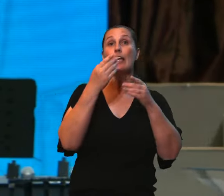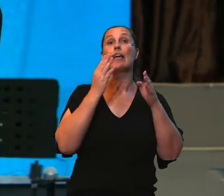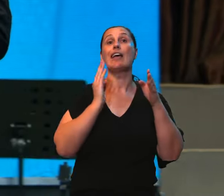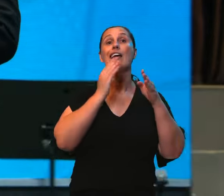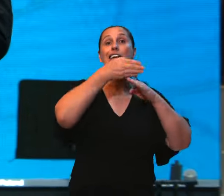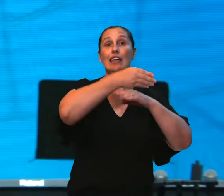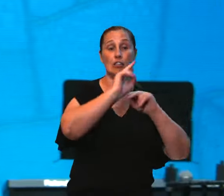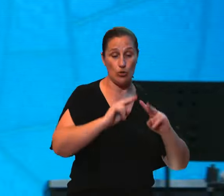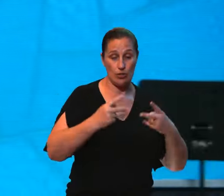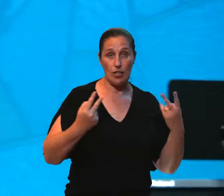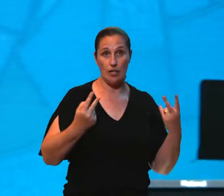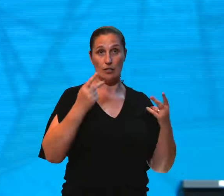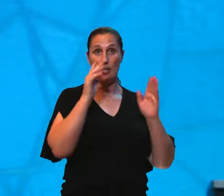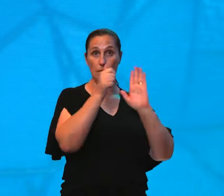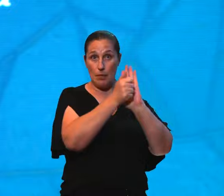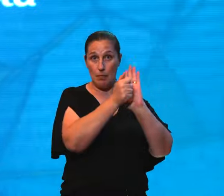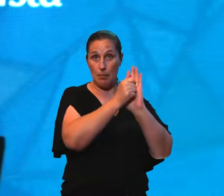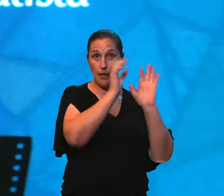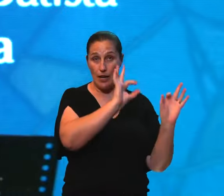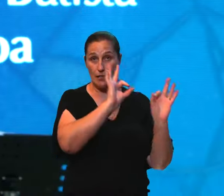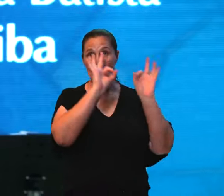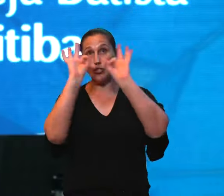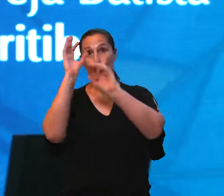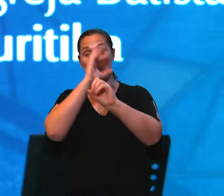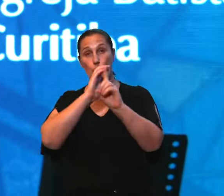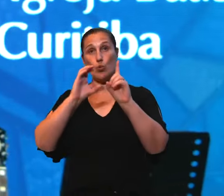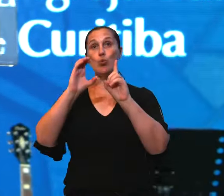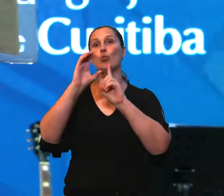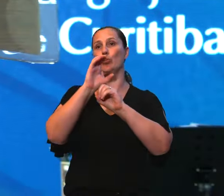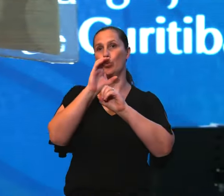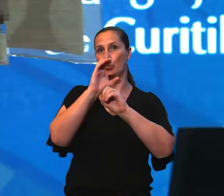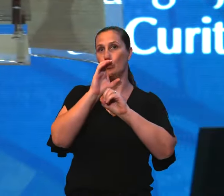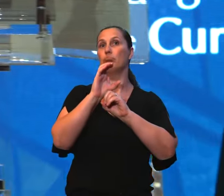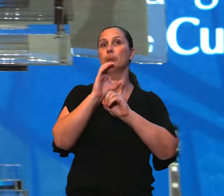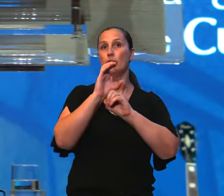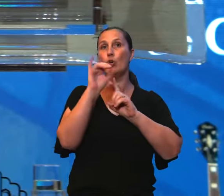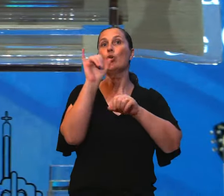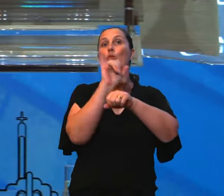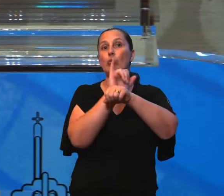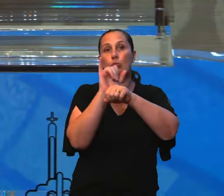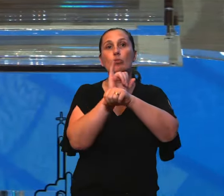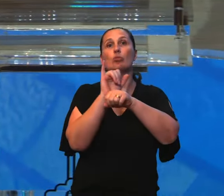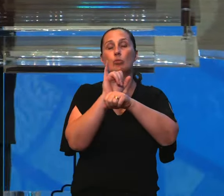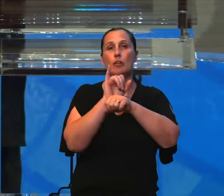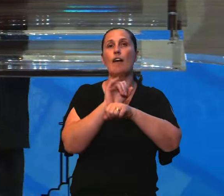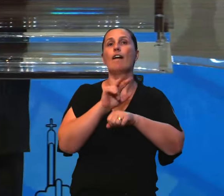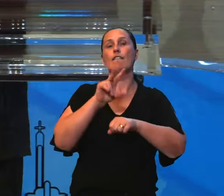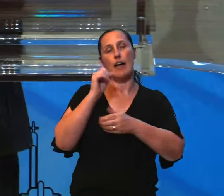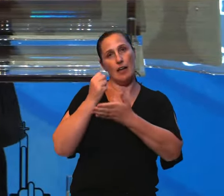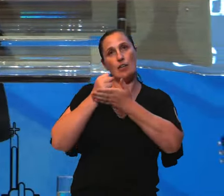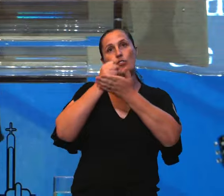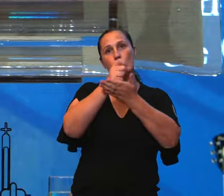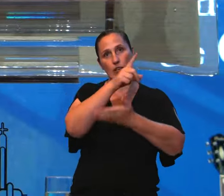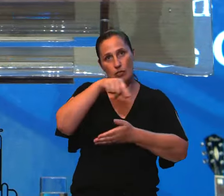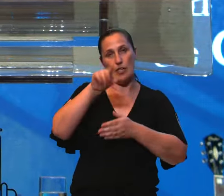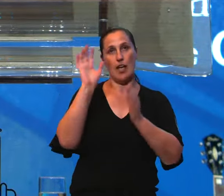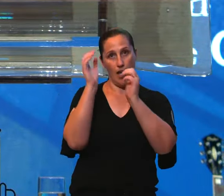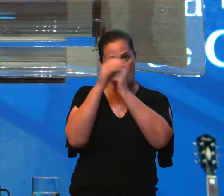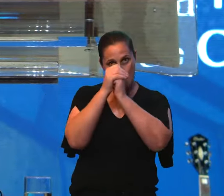PIB para assistir o culto que certamente ficou gravado lá eu acredito que vai edificar muito a sua vida